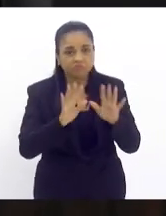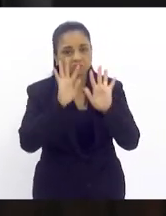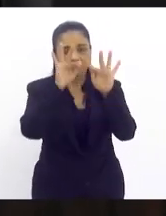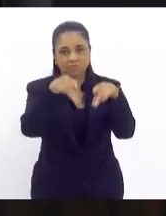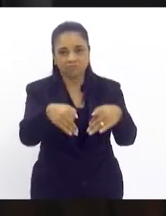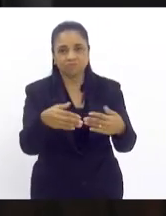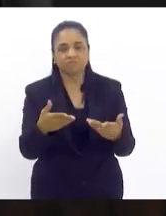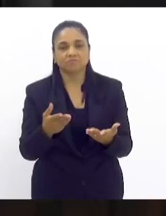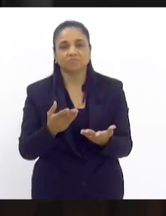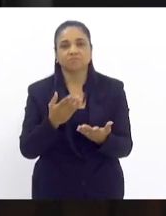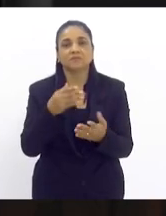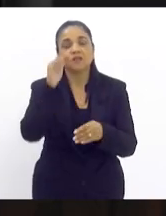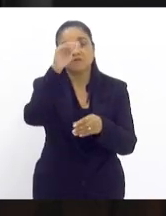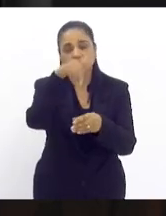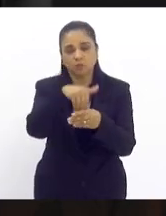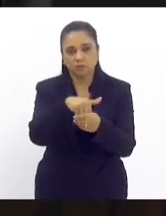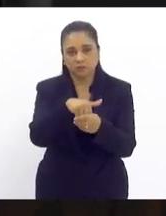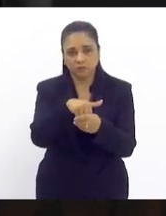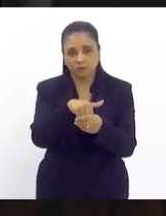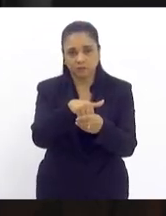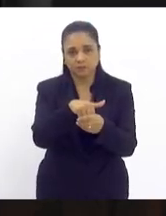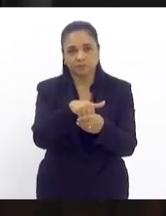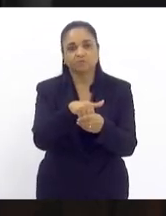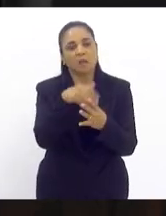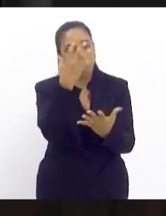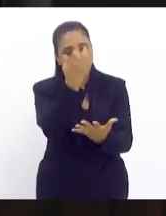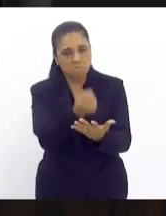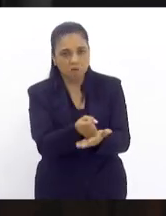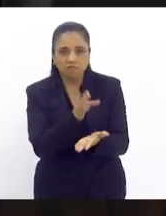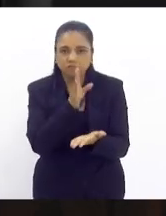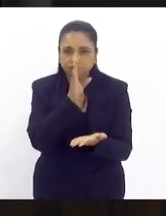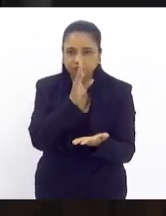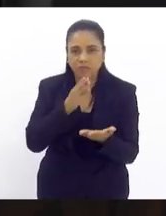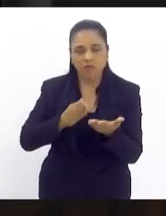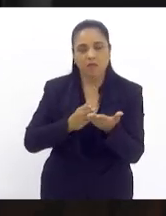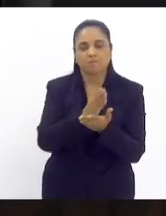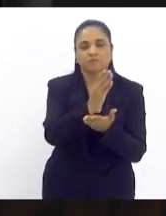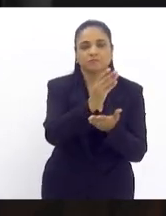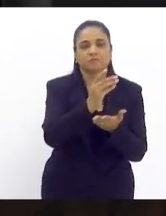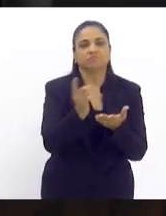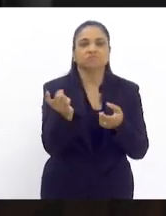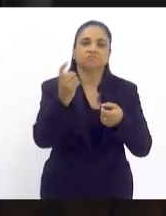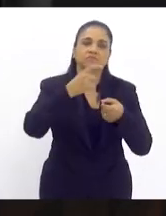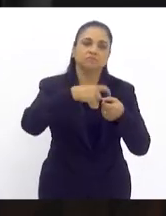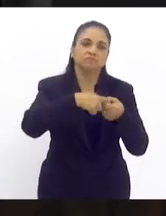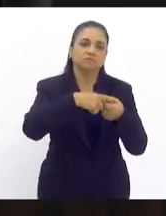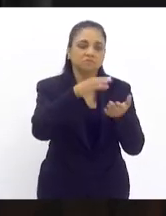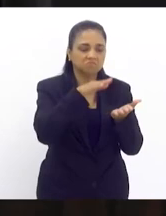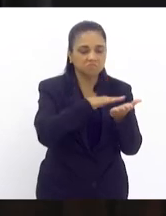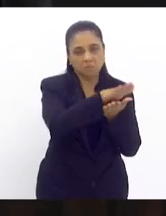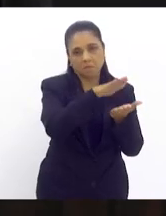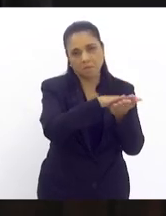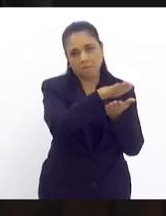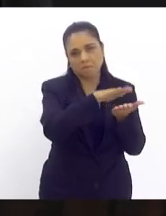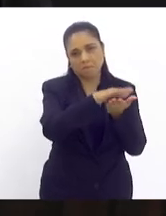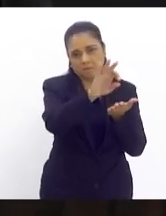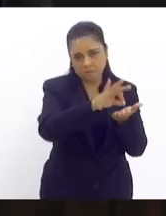encerrada a discussão. Em votação. Senhores que aprovam, permaneçam como estão. Aprovado, retorno, vai à publicação.